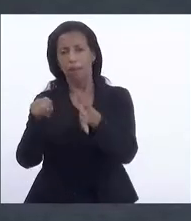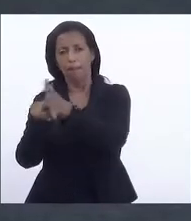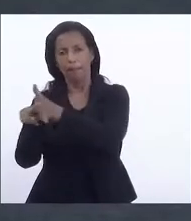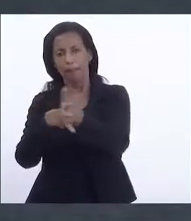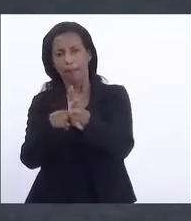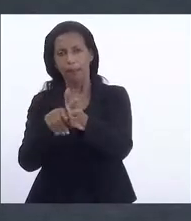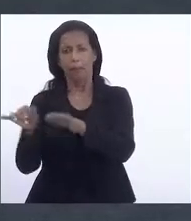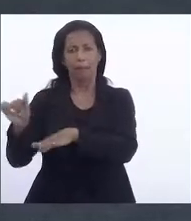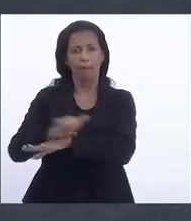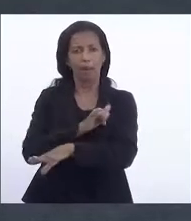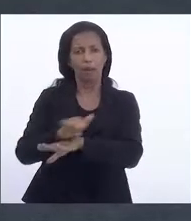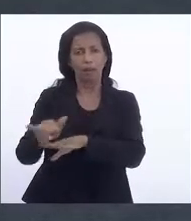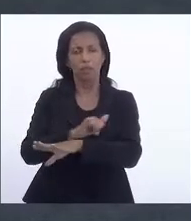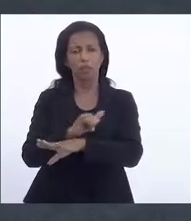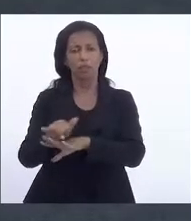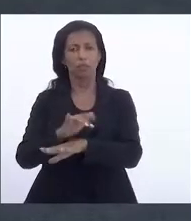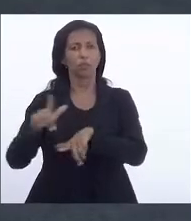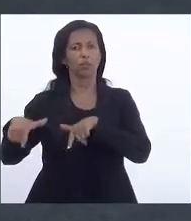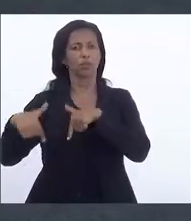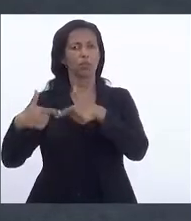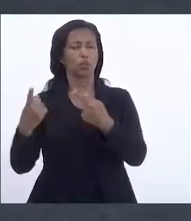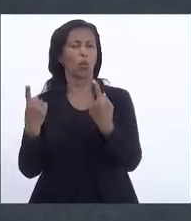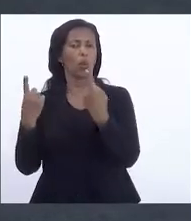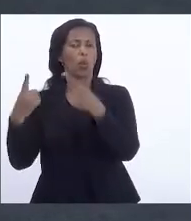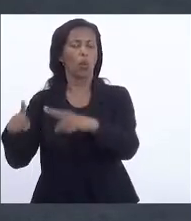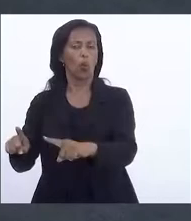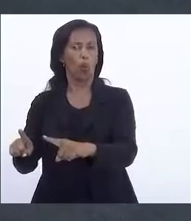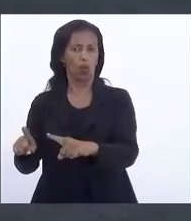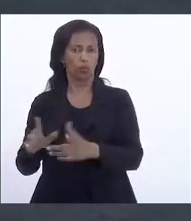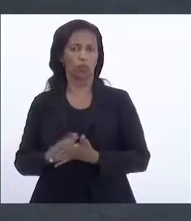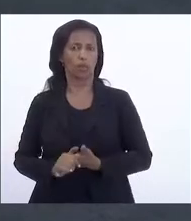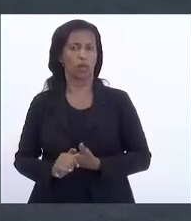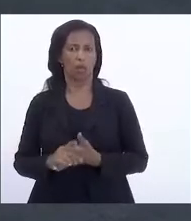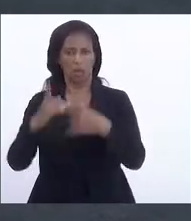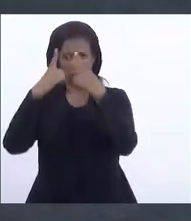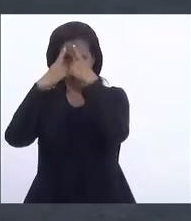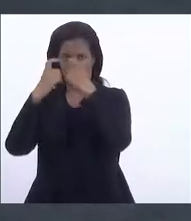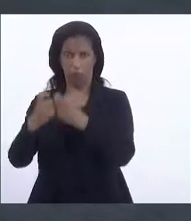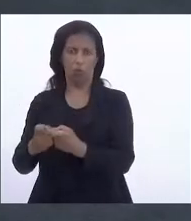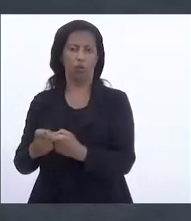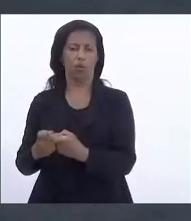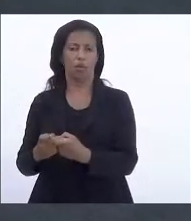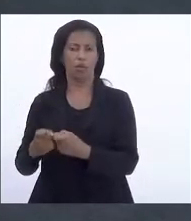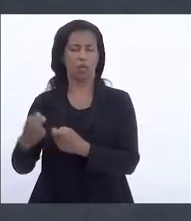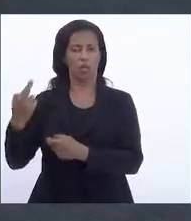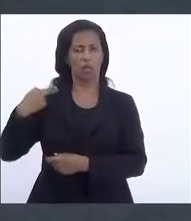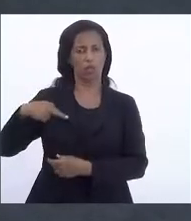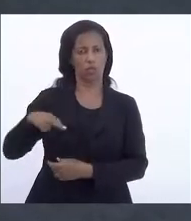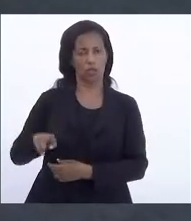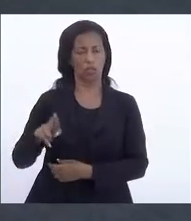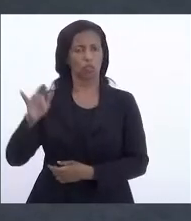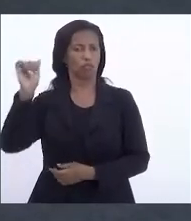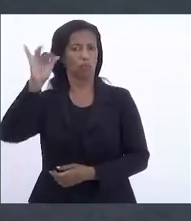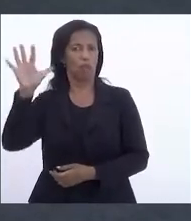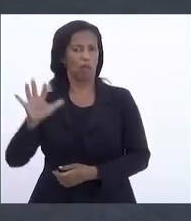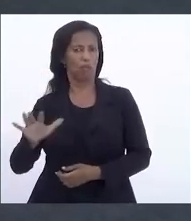planejamento de ações de combate ao racismo religioso contra as religiões de matriz